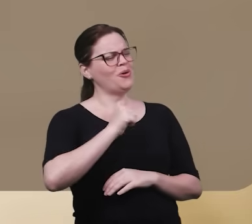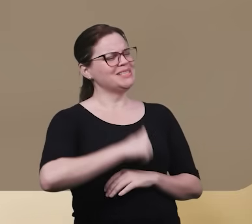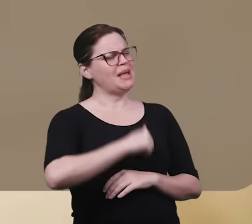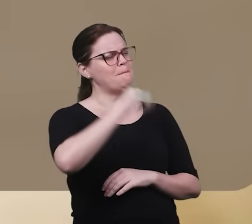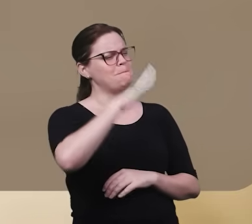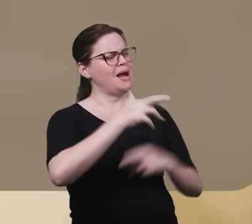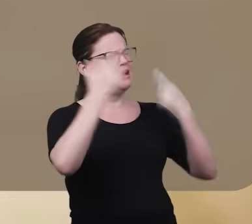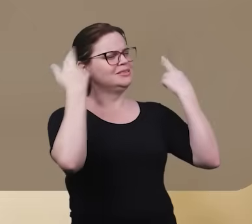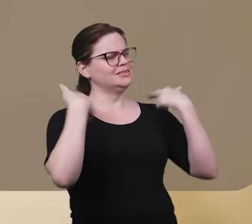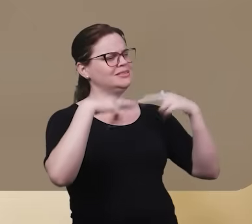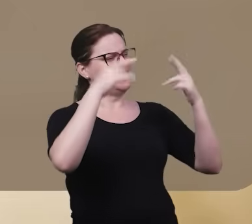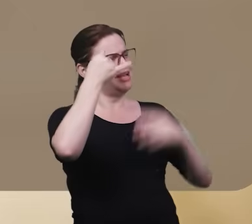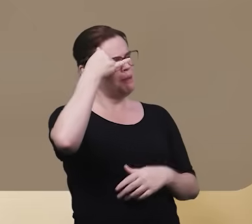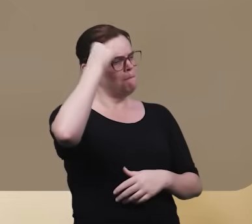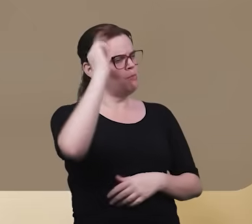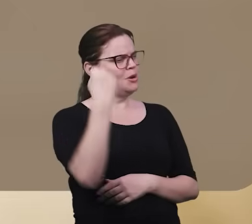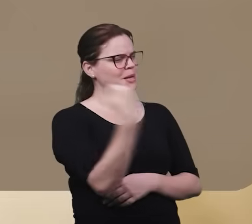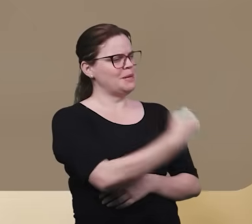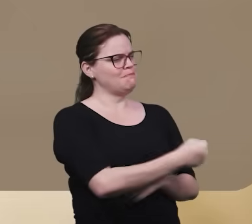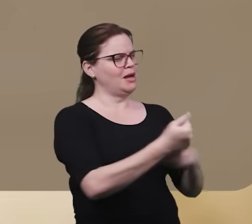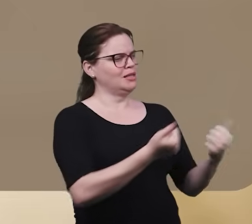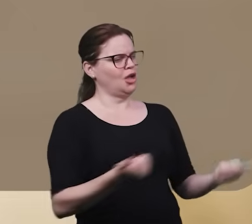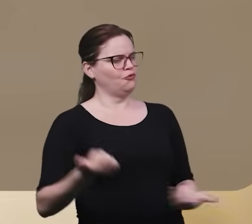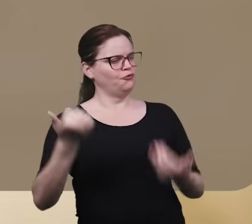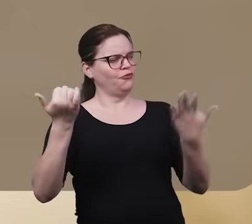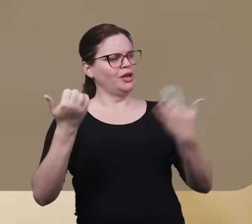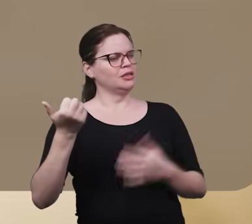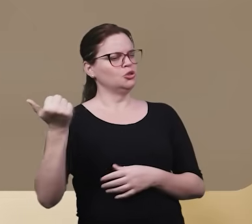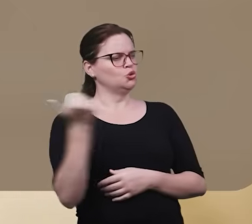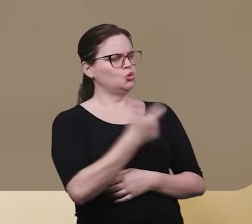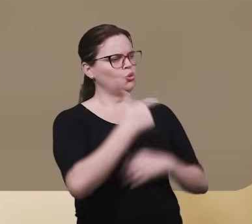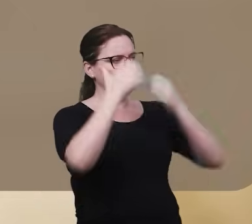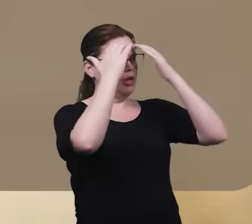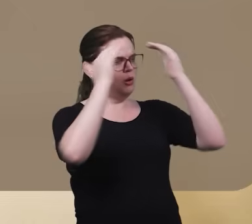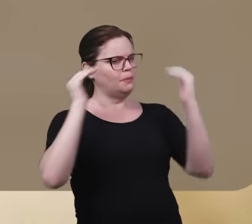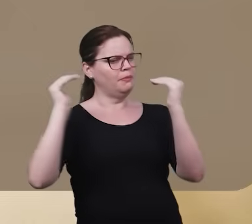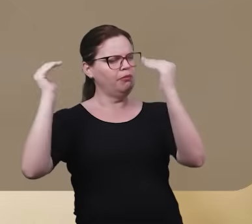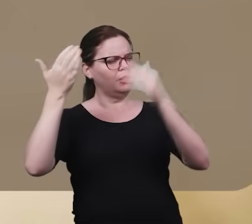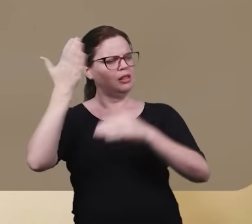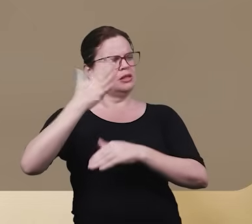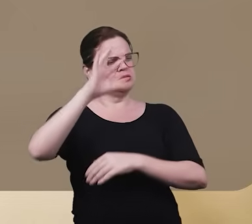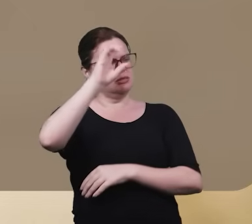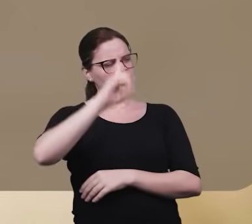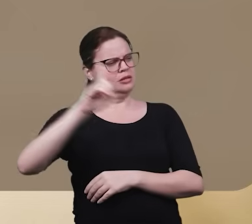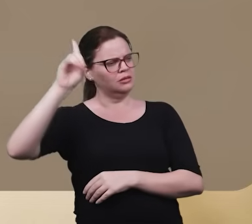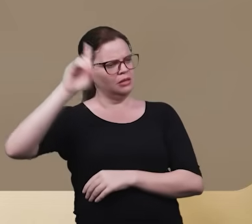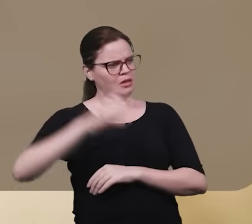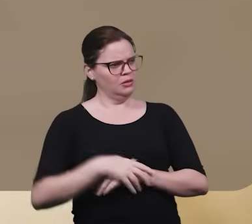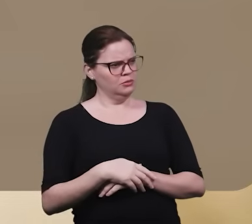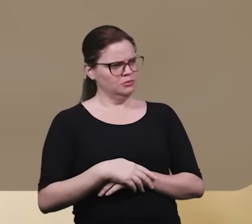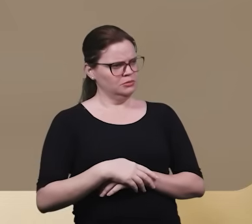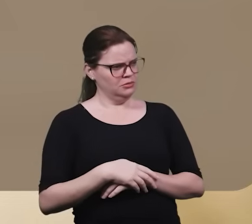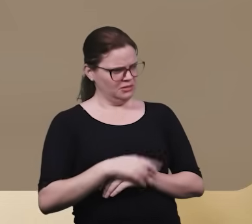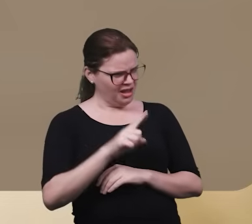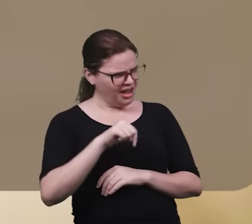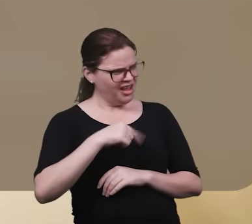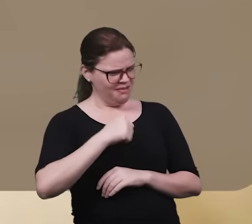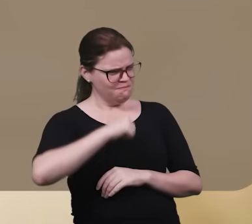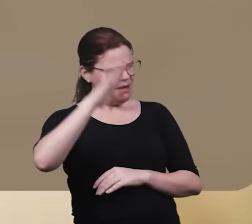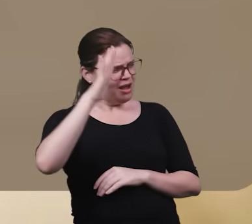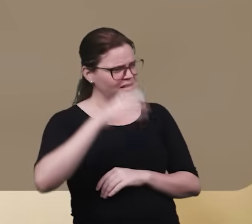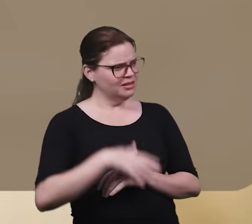tanto prazer em holocaustos e sacrifícios, como em que se obedeça a palavra do